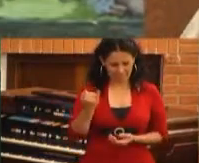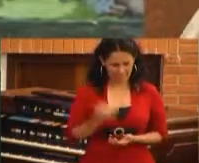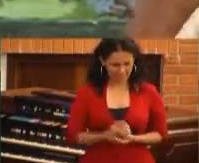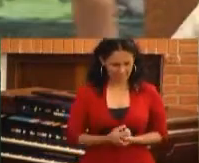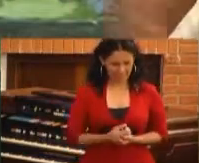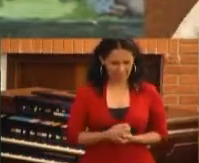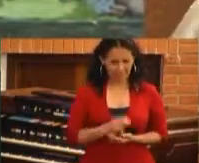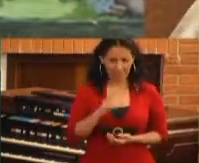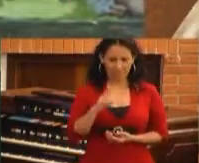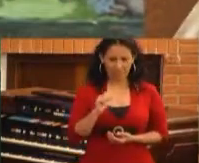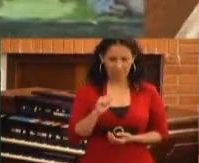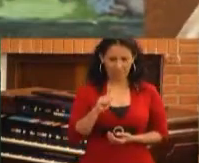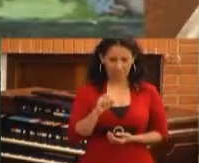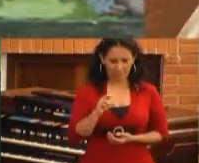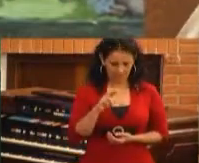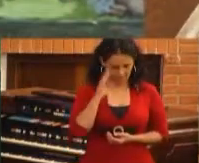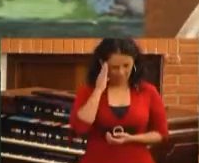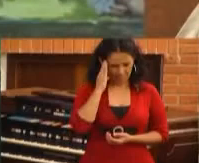vão envelhecendo.